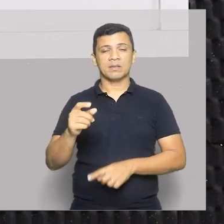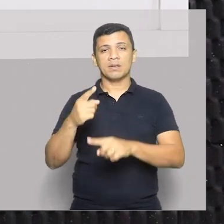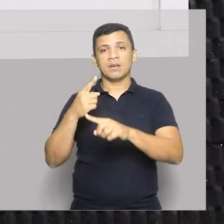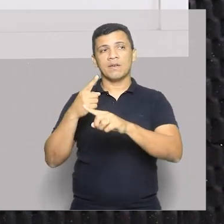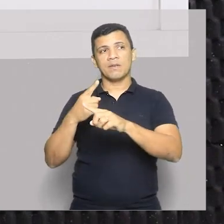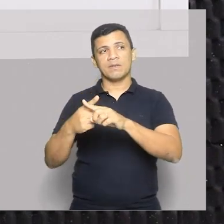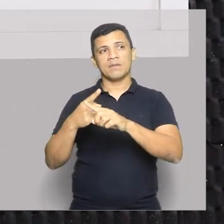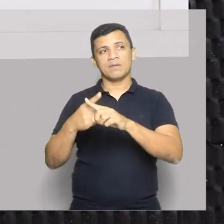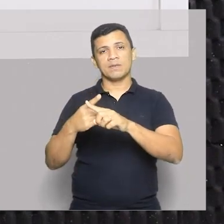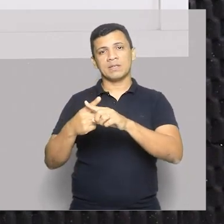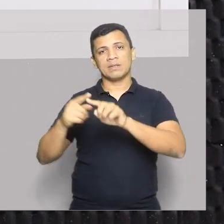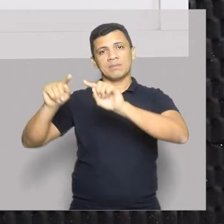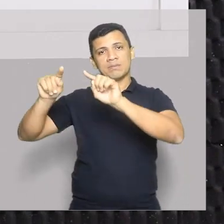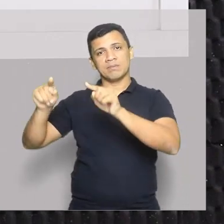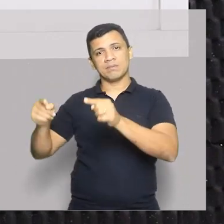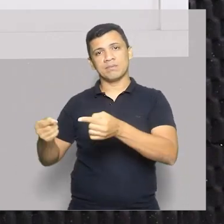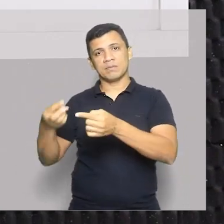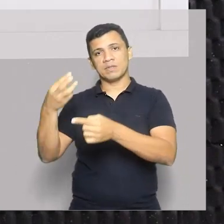3/4